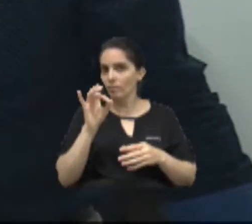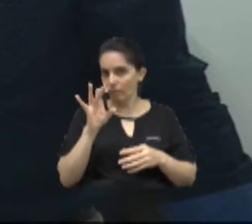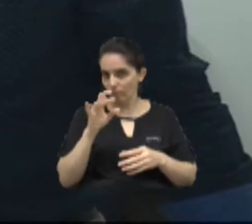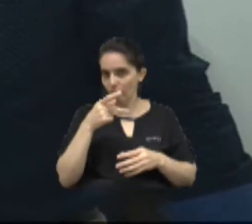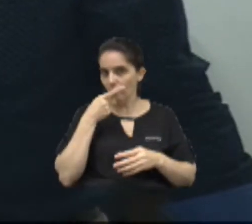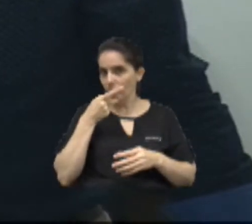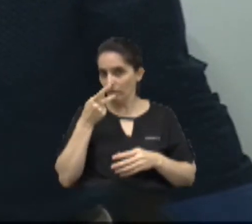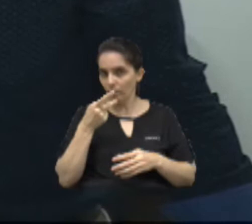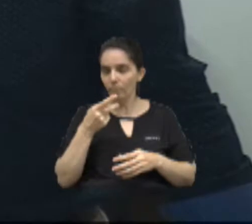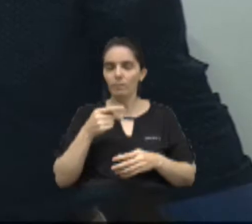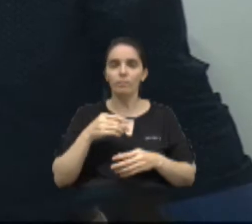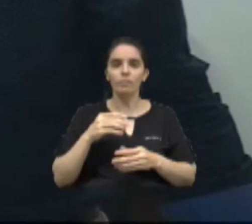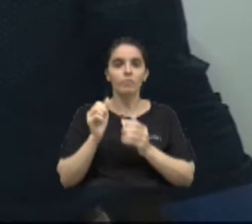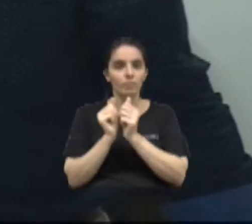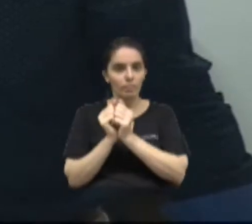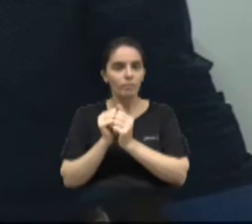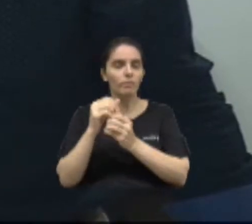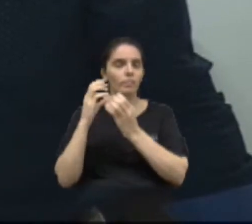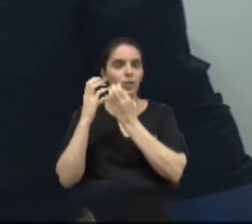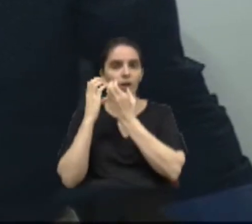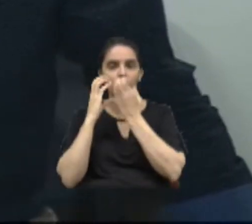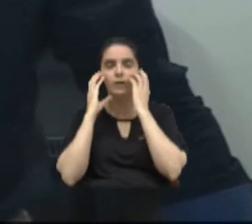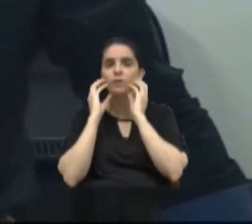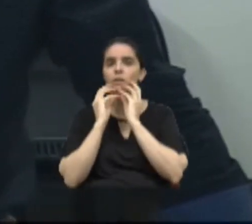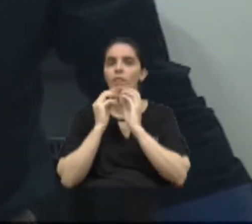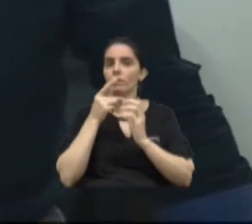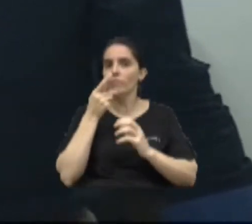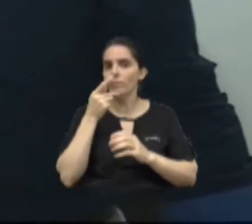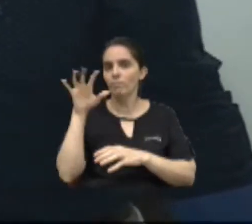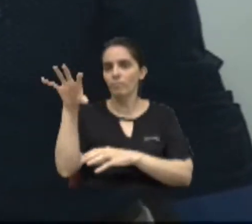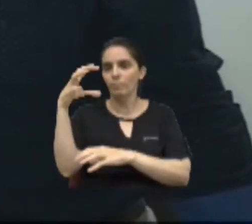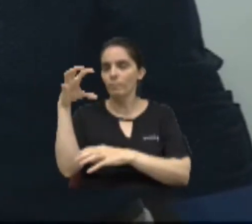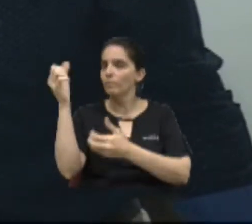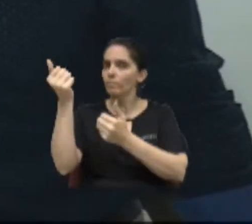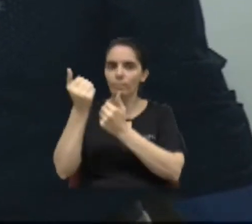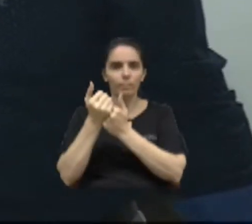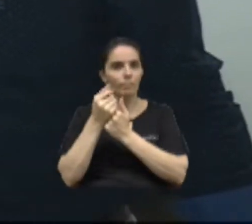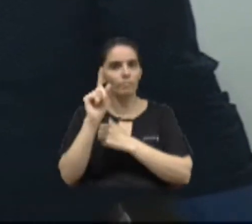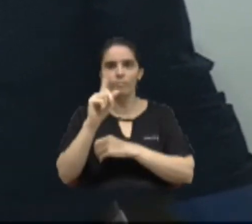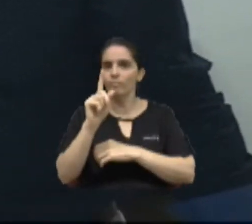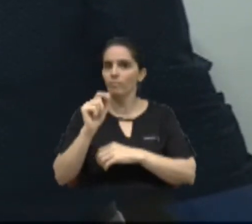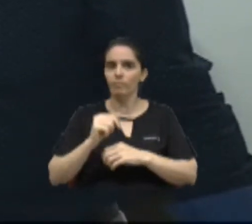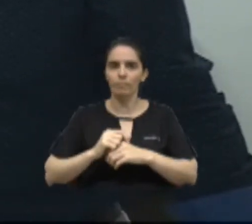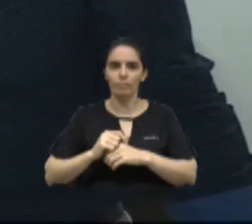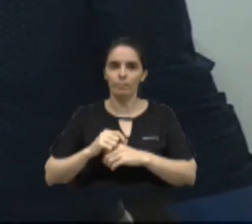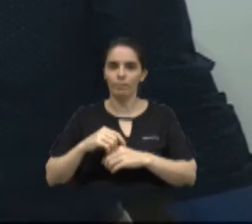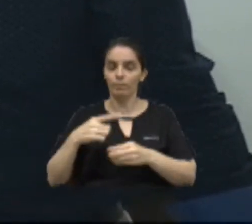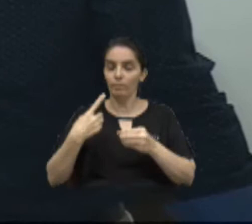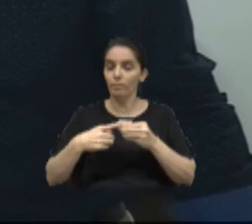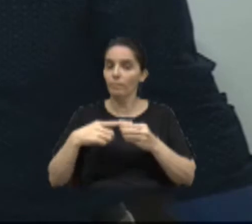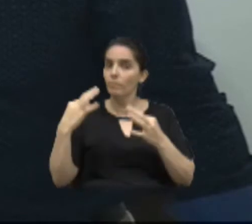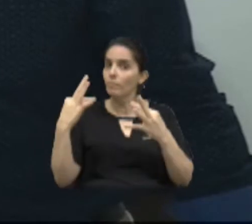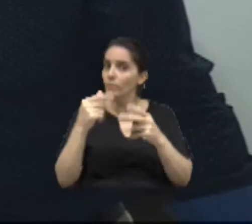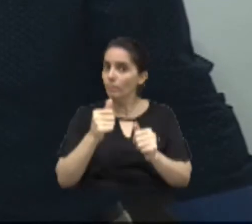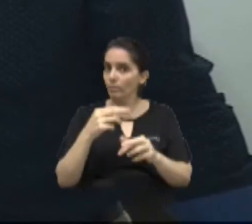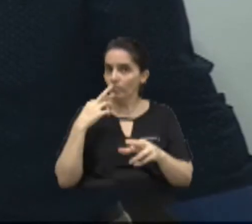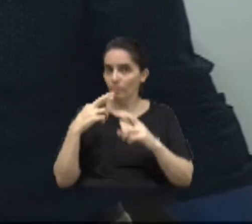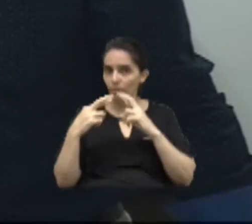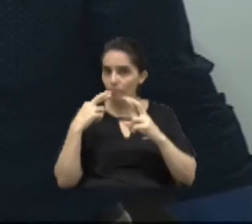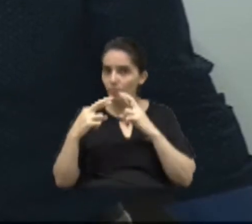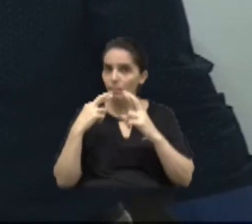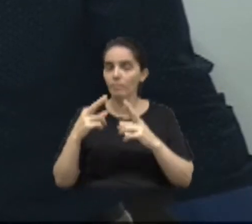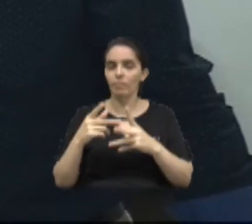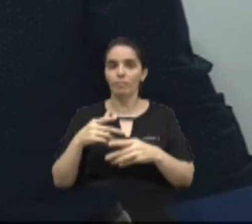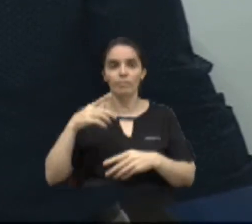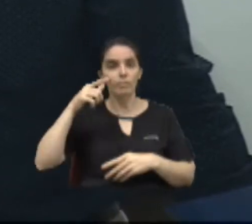Mir falou, eu acho que não adianta trocar aquele radar, porque a reclamação é na cidade inteira. Inclusive, ontem mesmo, eu recebi umas